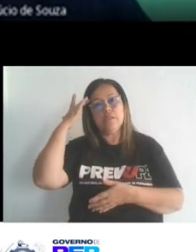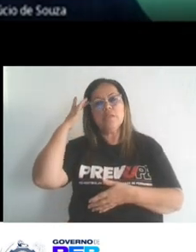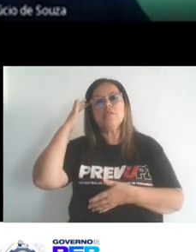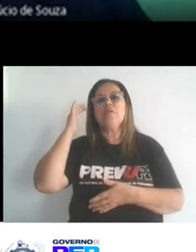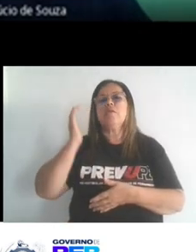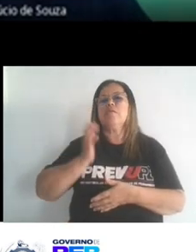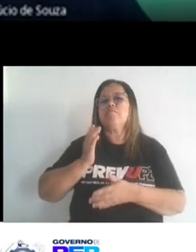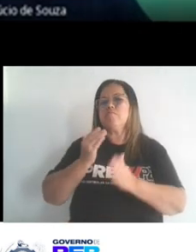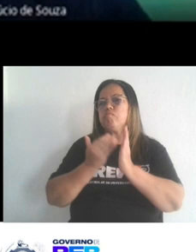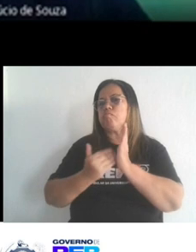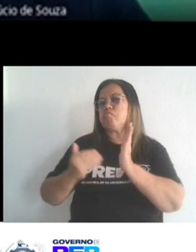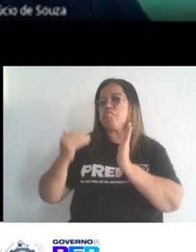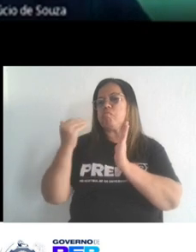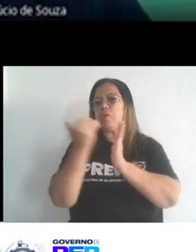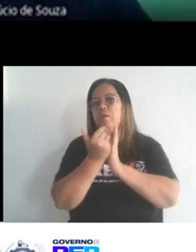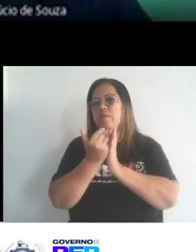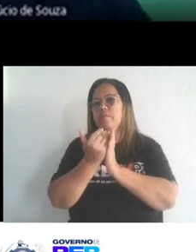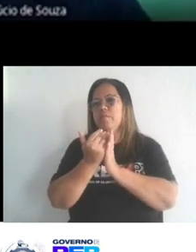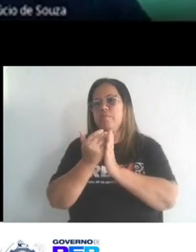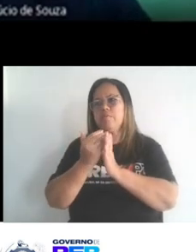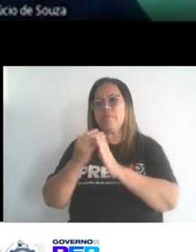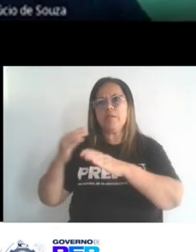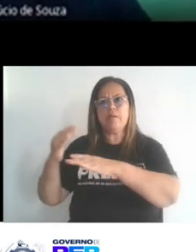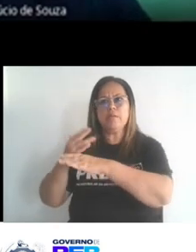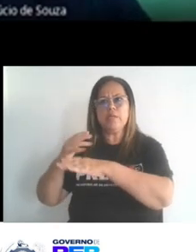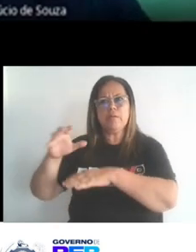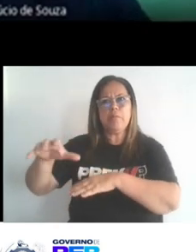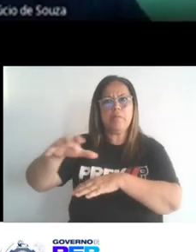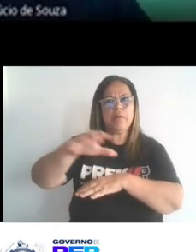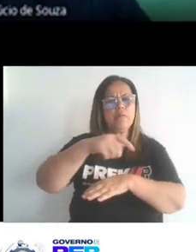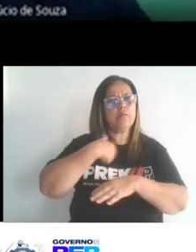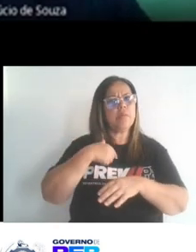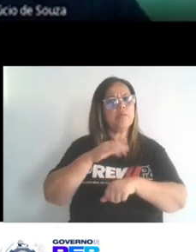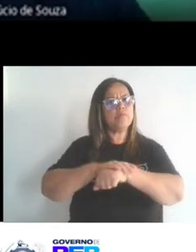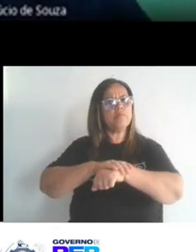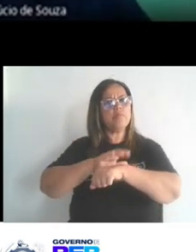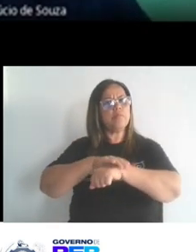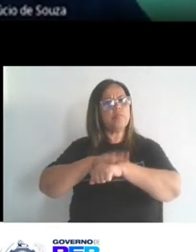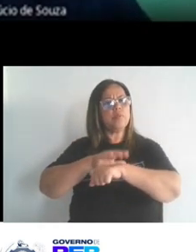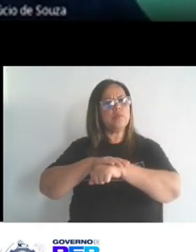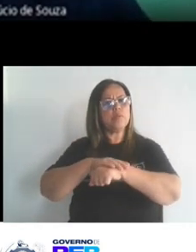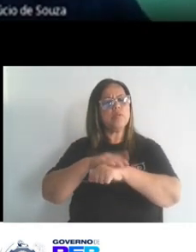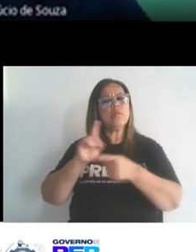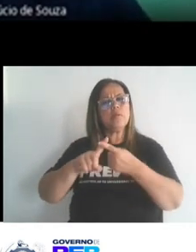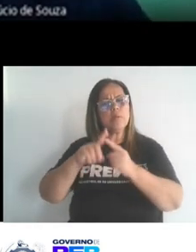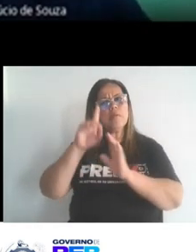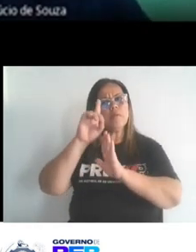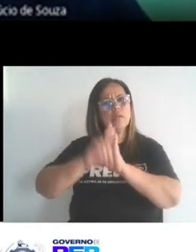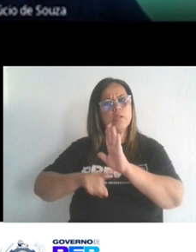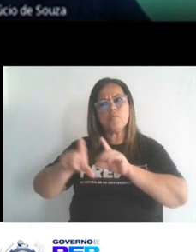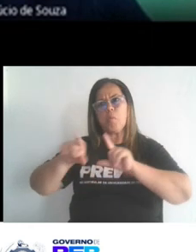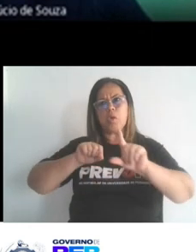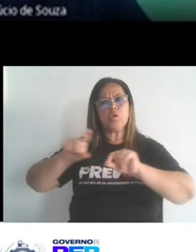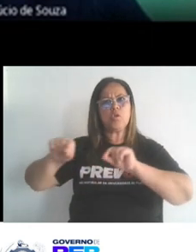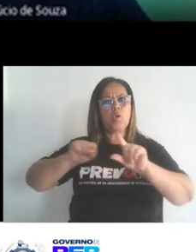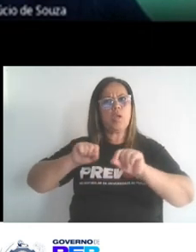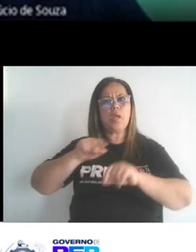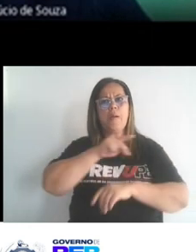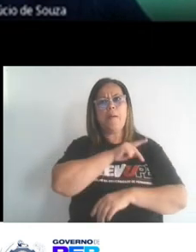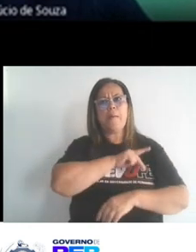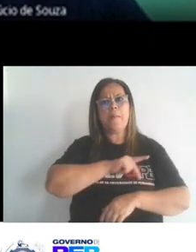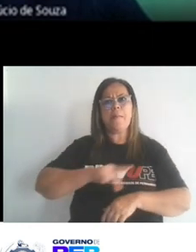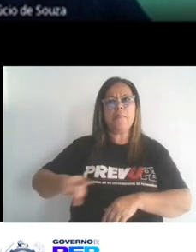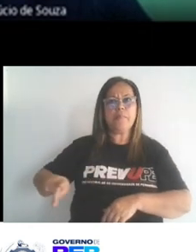dominantes nas províncias queriam mais autonomia incluindo o direito de eleger os próprios presidentes das